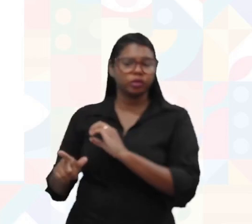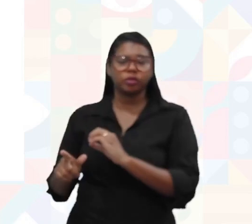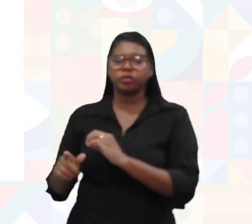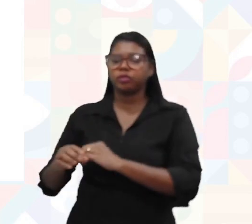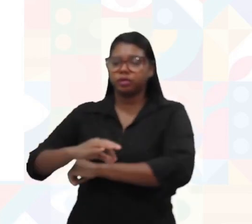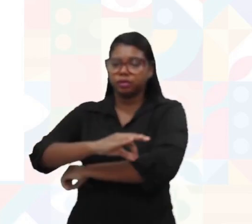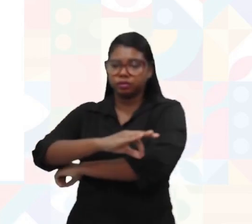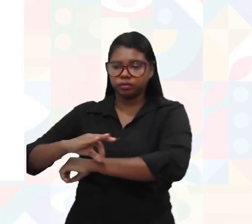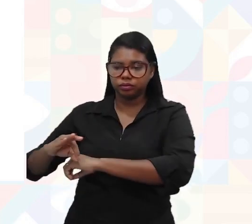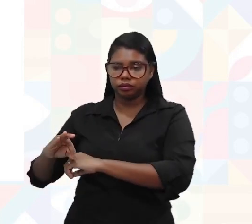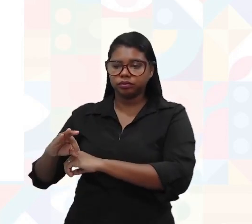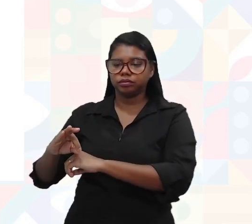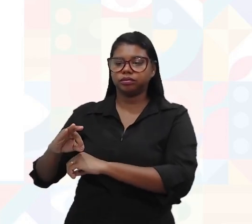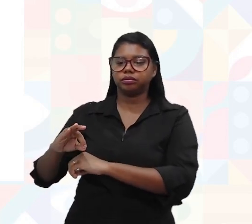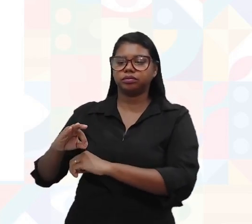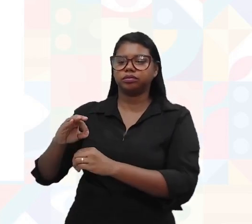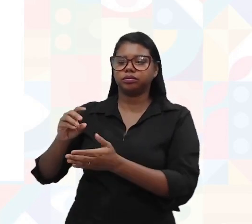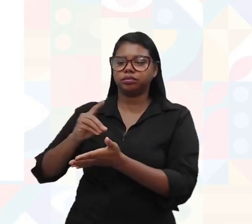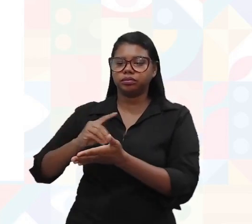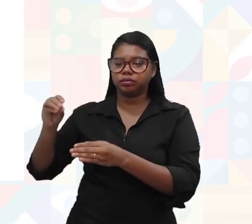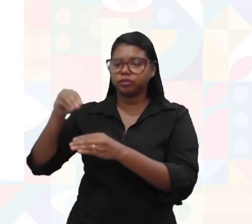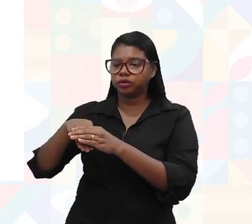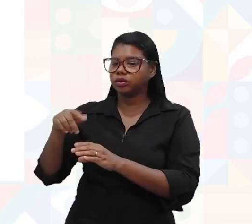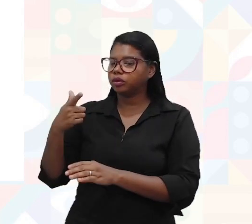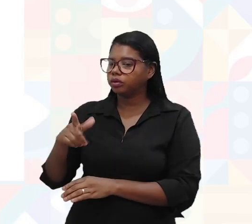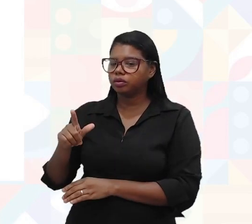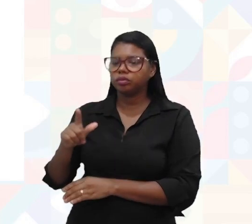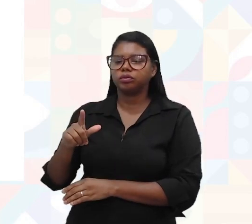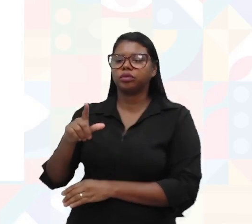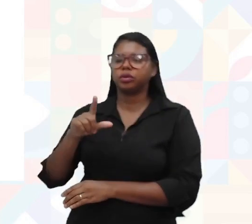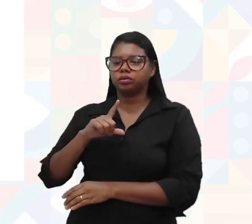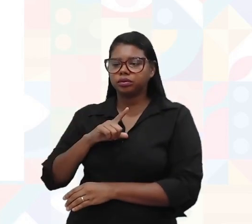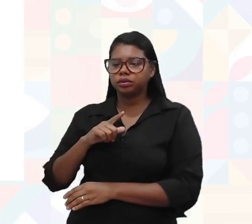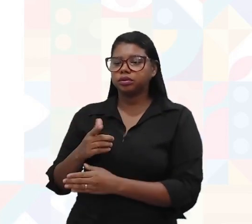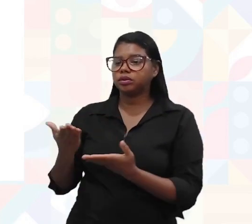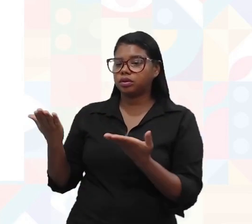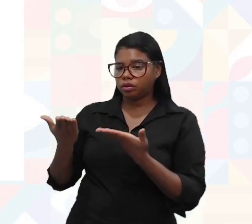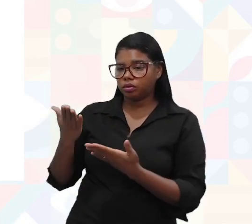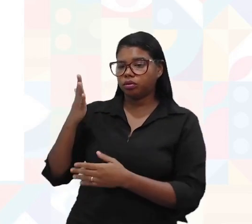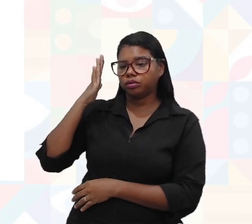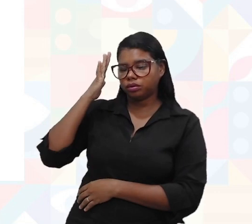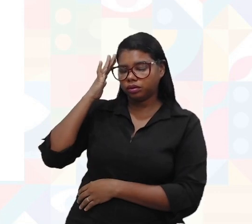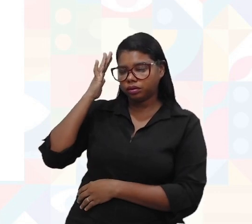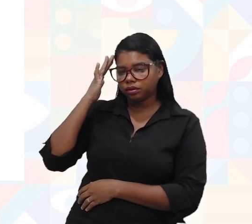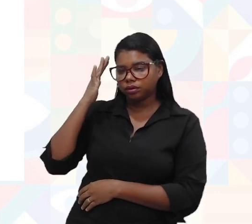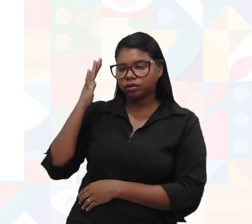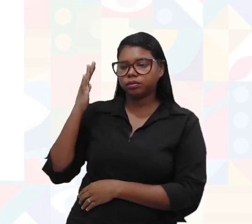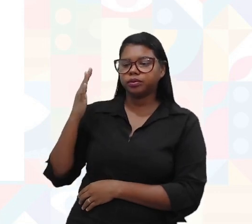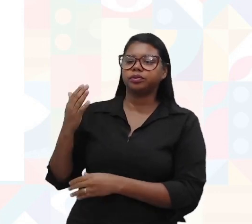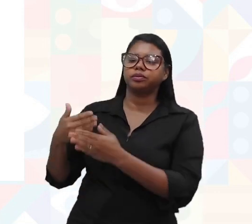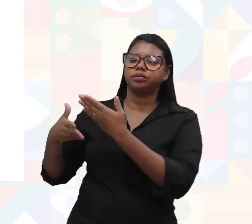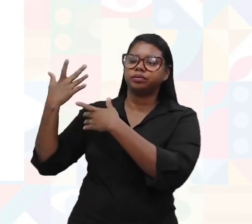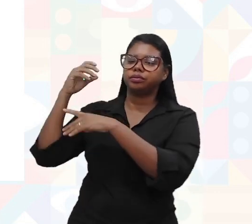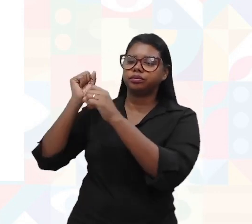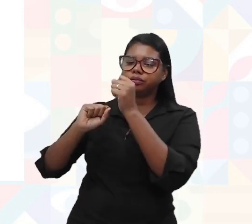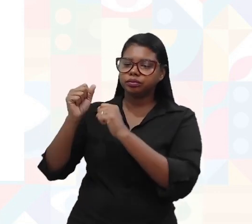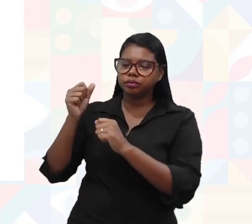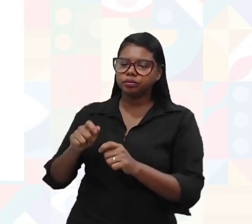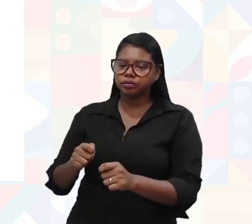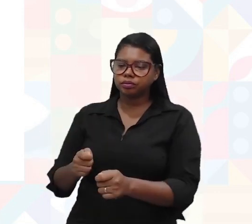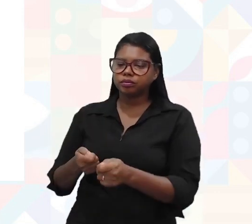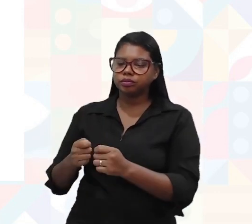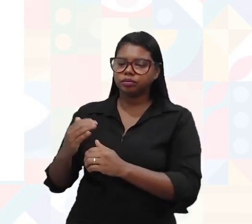nessa época a figura do designer de interior não existia tal como a gente entende hoje, né? A indústria meio que forçou